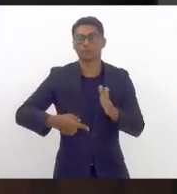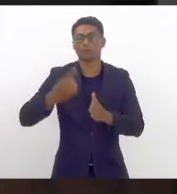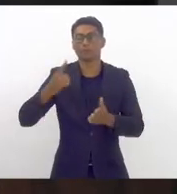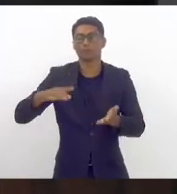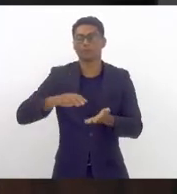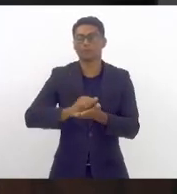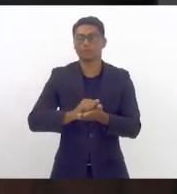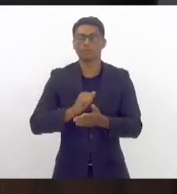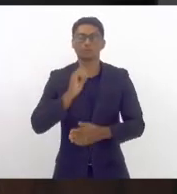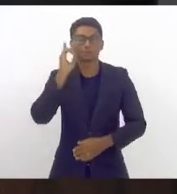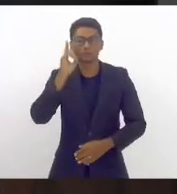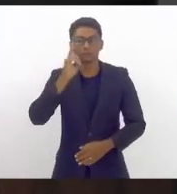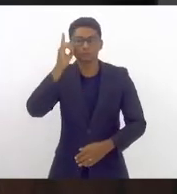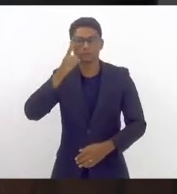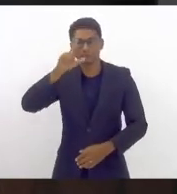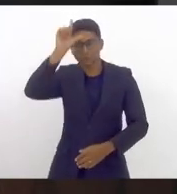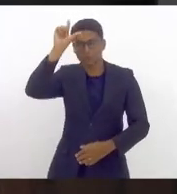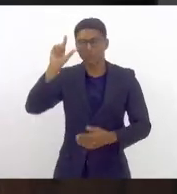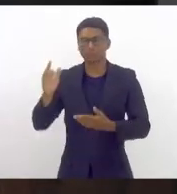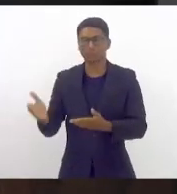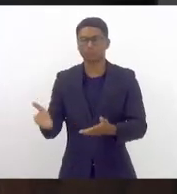Luiz Paulo